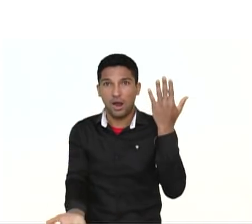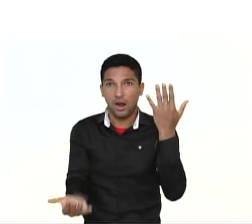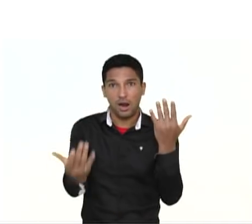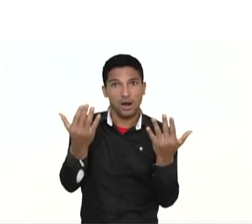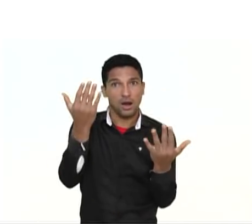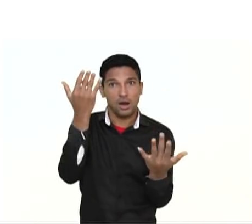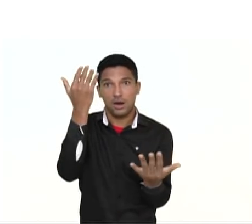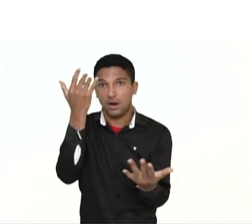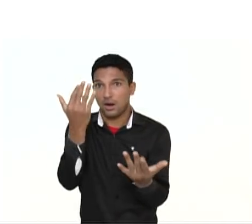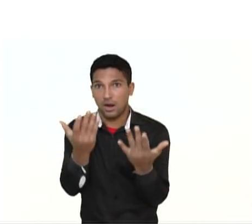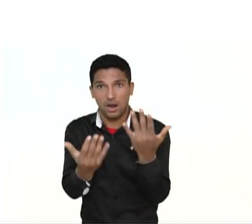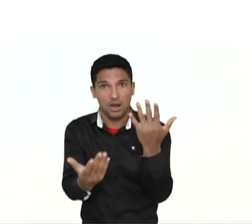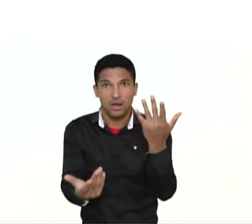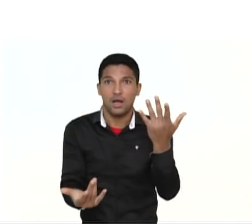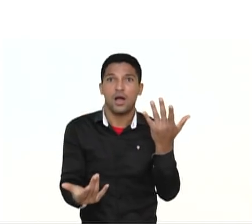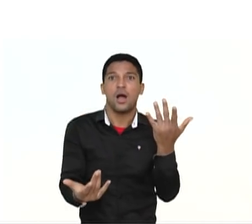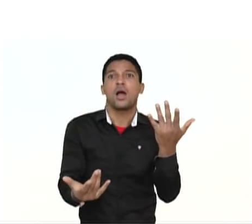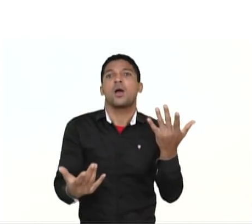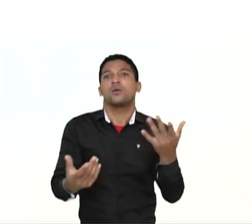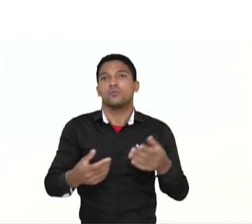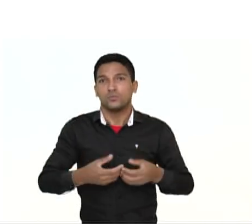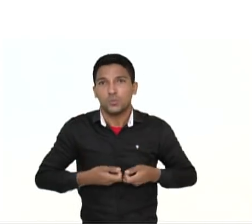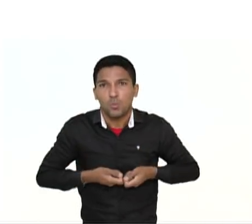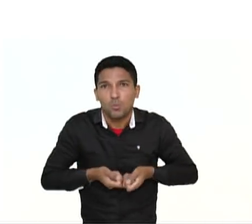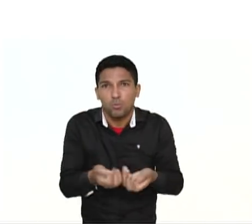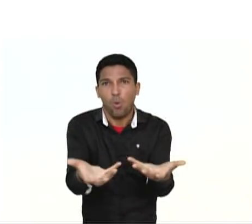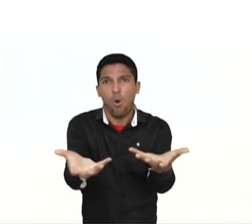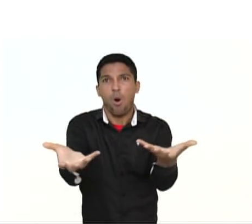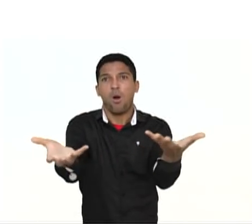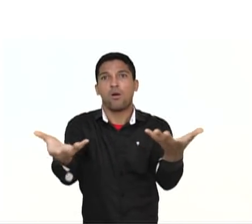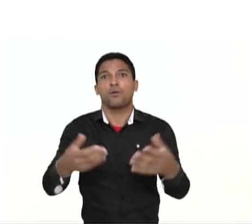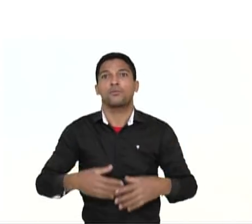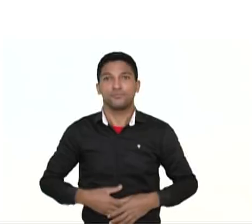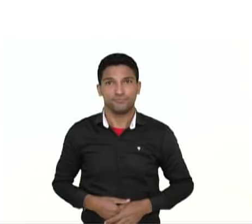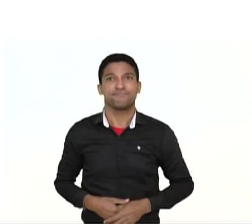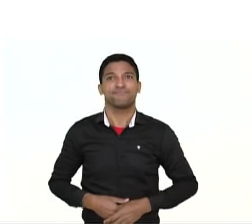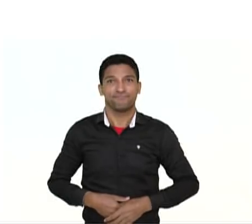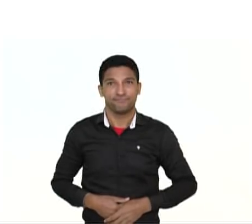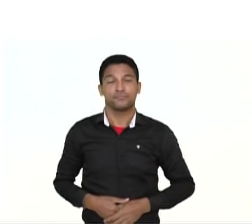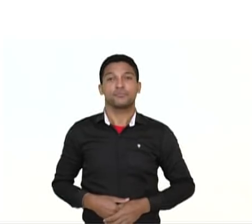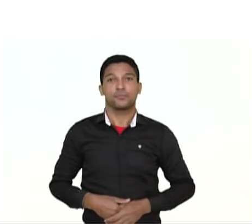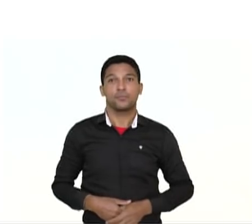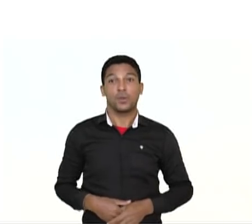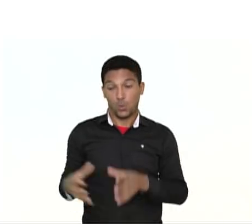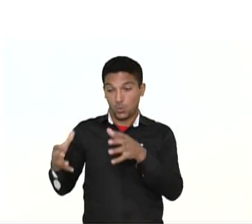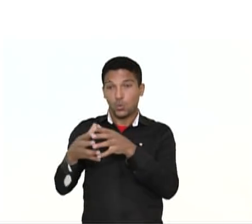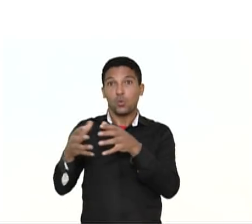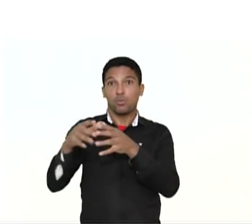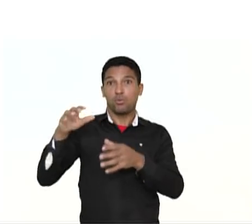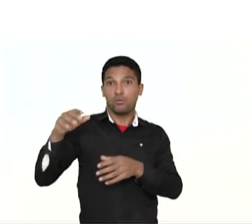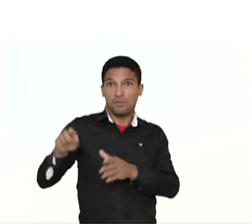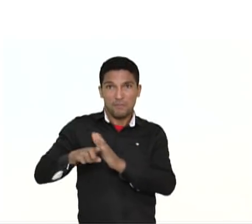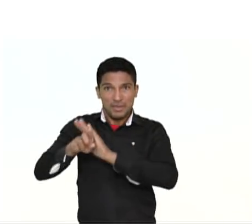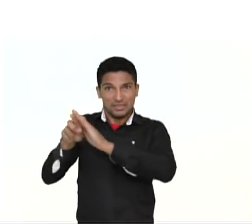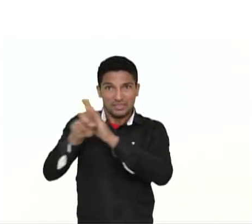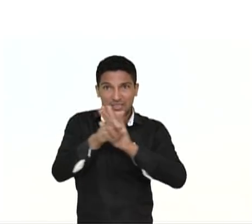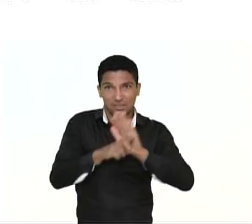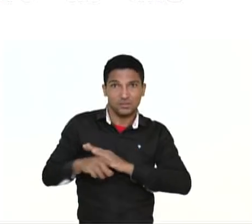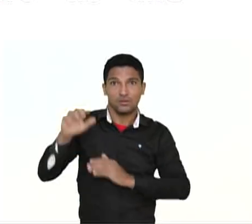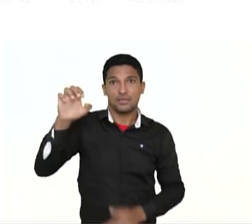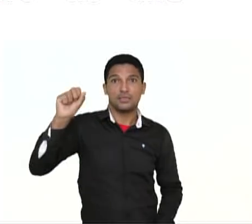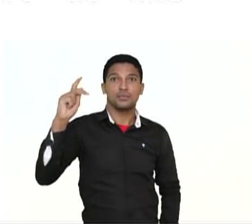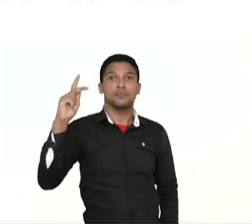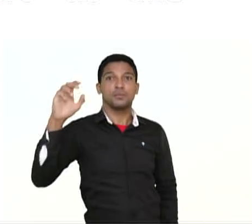vegetação que resistiu às chamas. Especialistas preveem que 2020 terá novos recordes de destruição